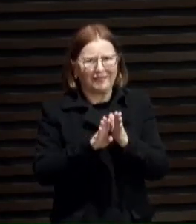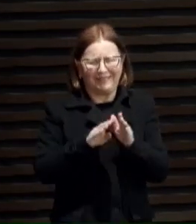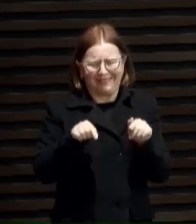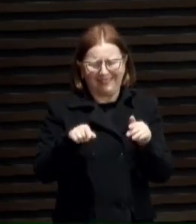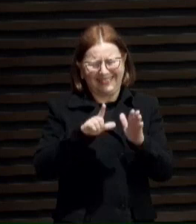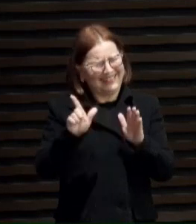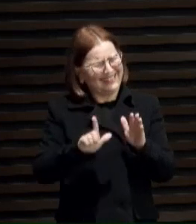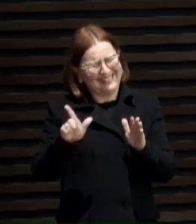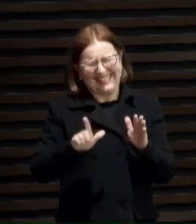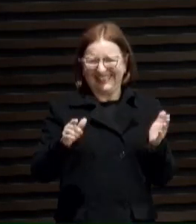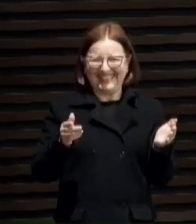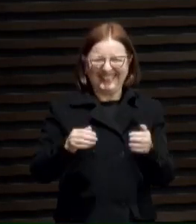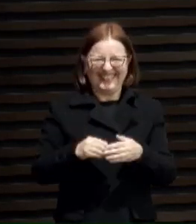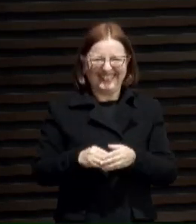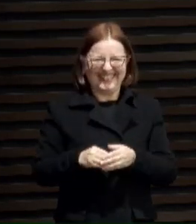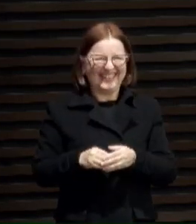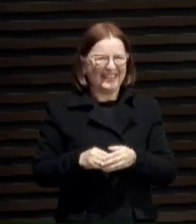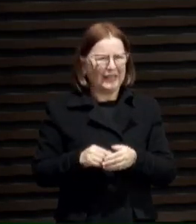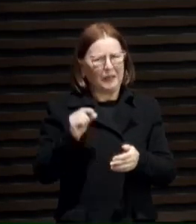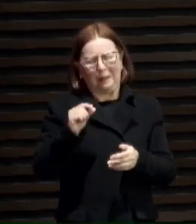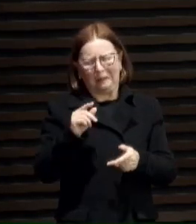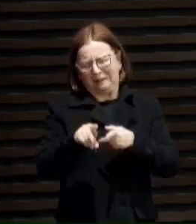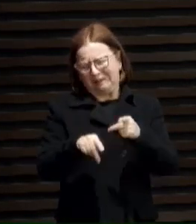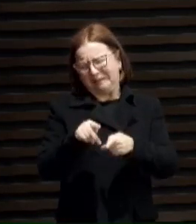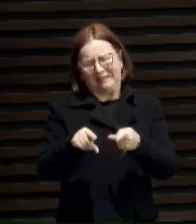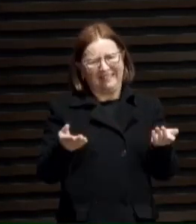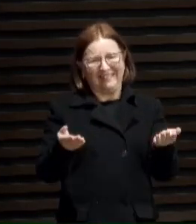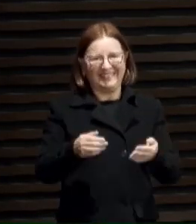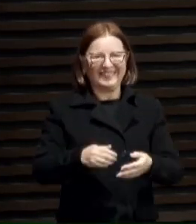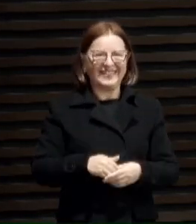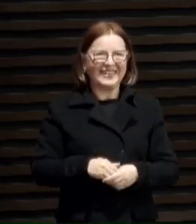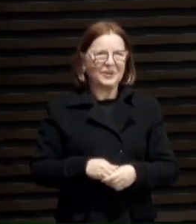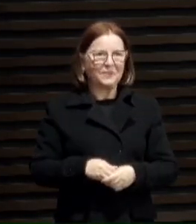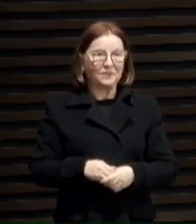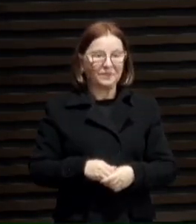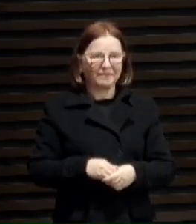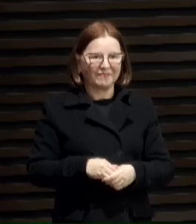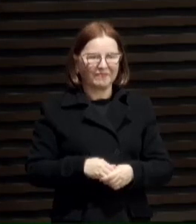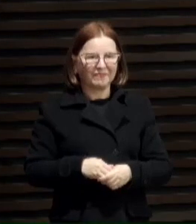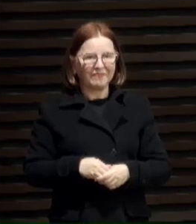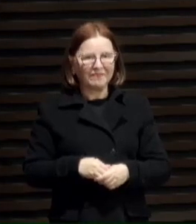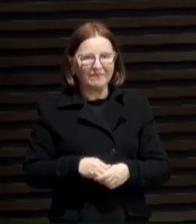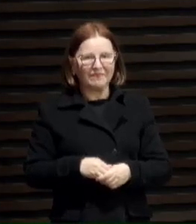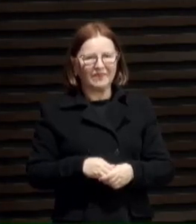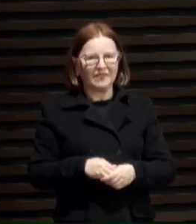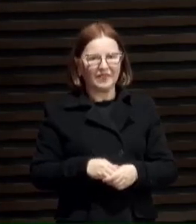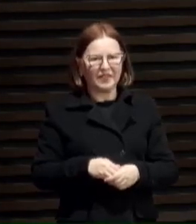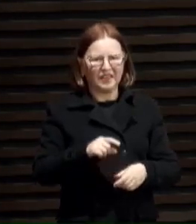ninguém, é muito pouca gente, e nós estamos aqui